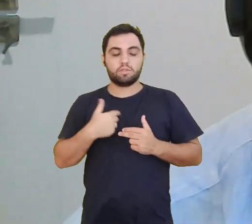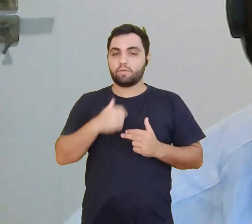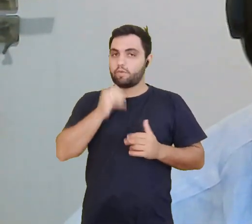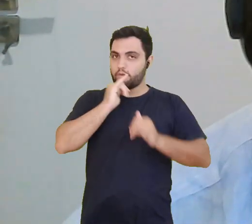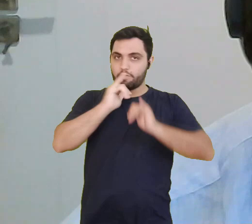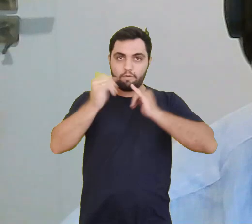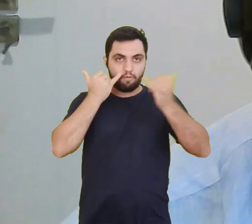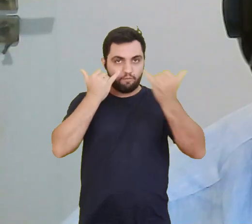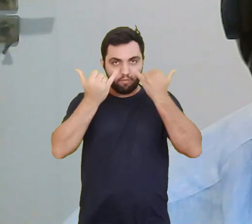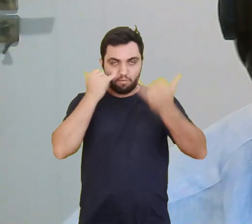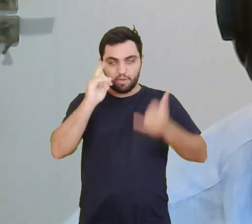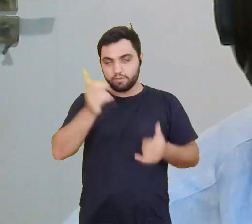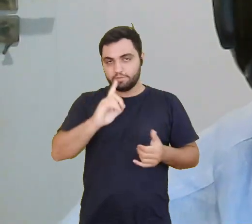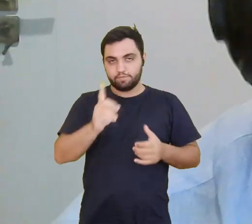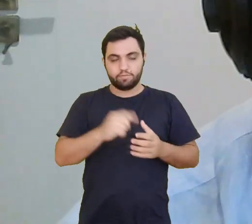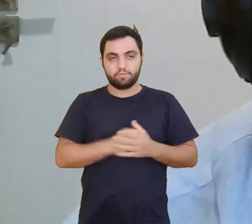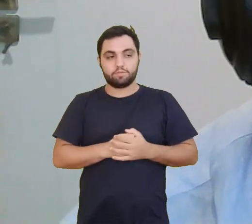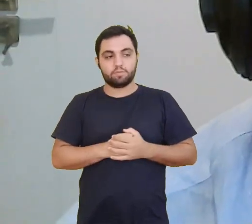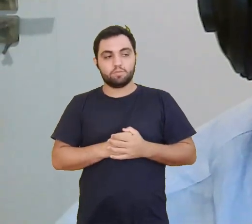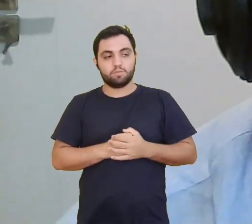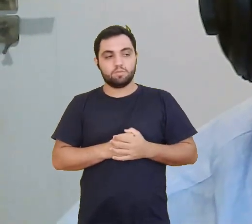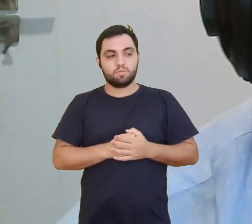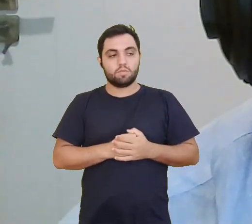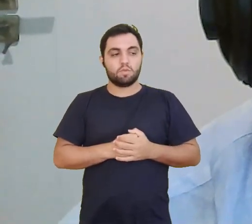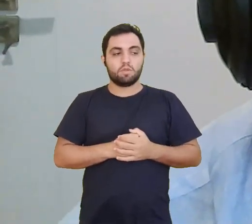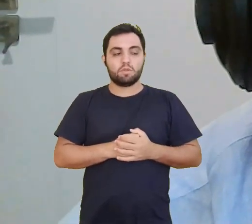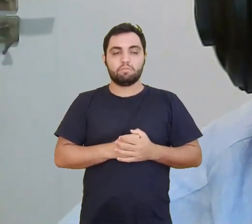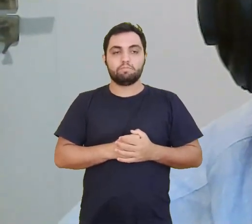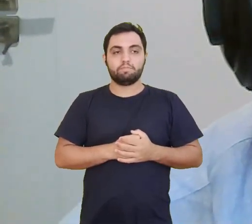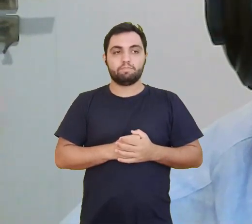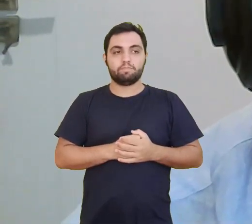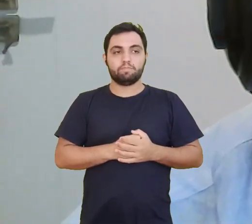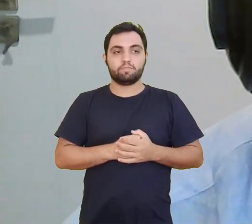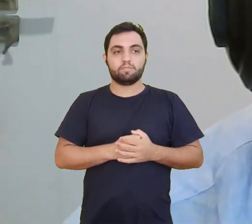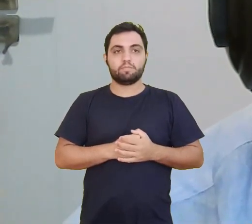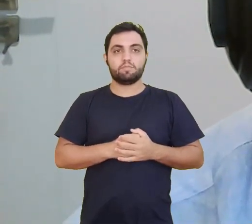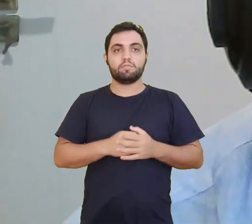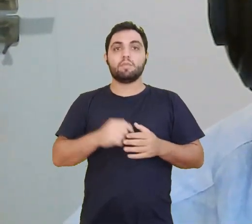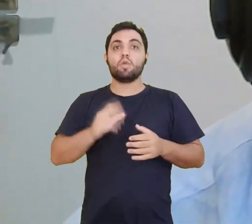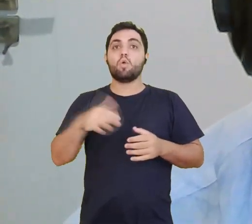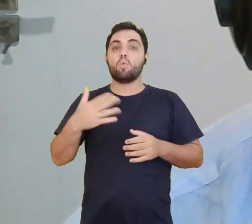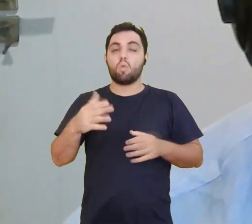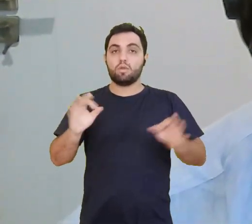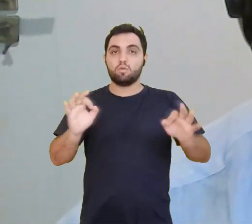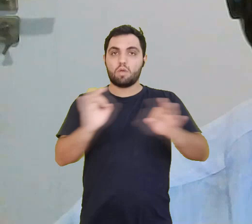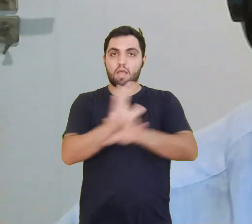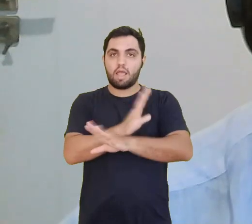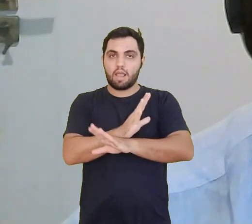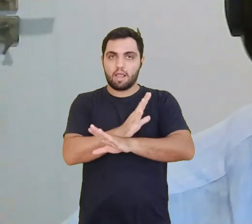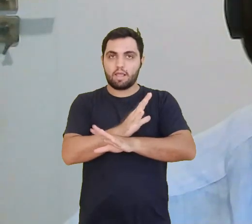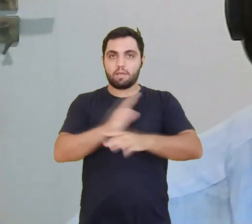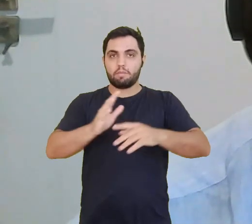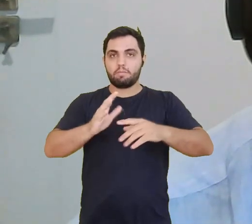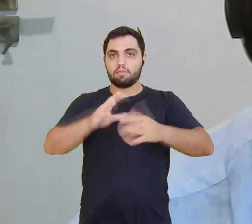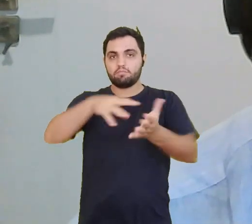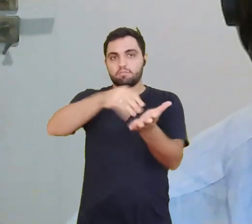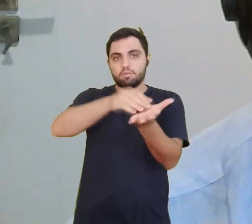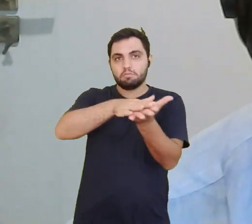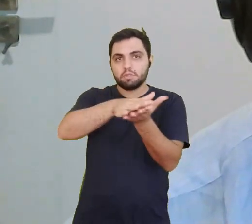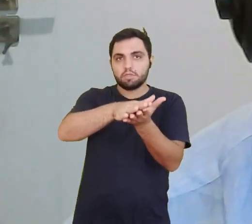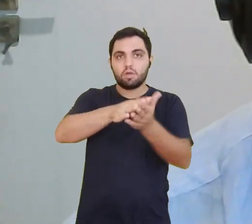mencionei aqui dizem respeito a você não desligar diretamente a impressora. Quando você acabar a impressão, deixa a